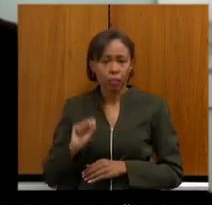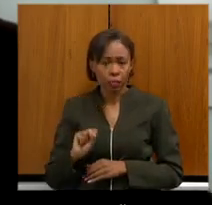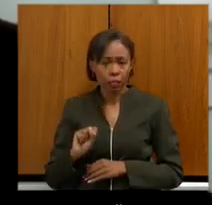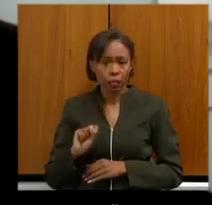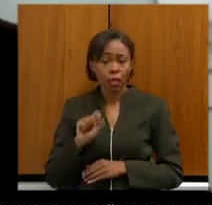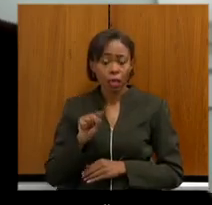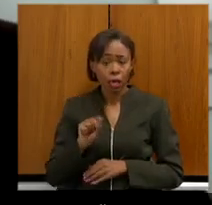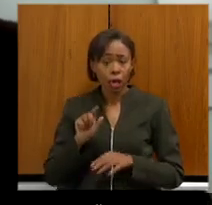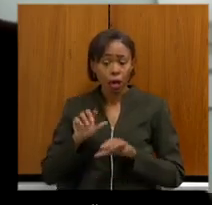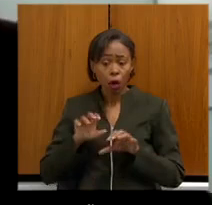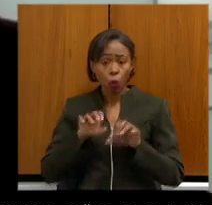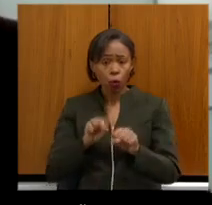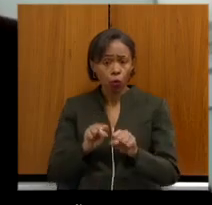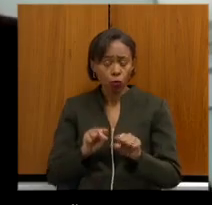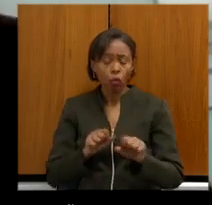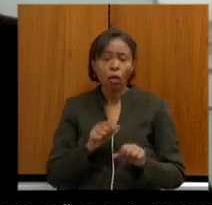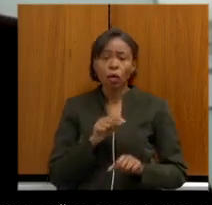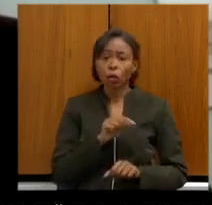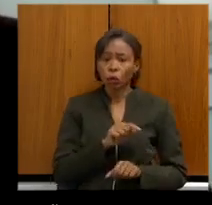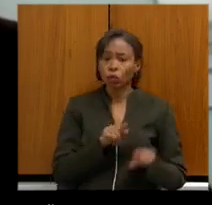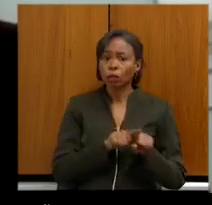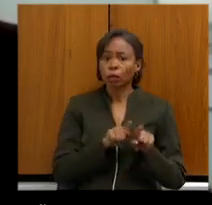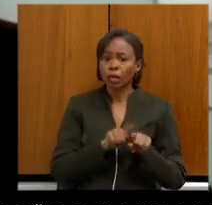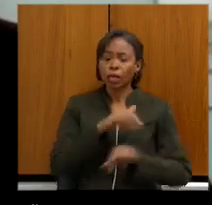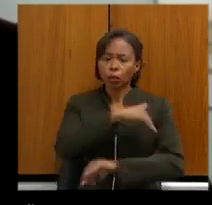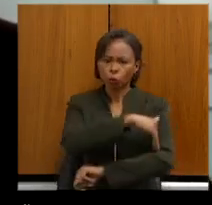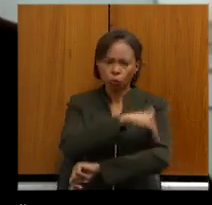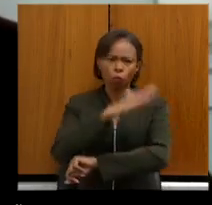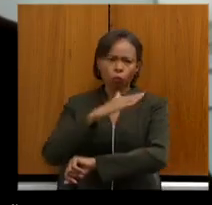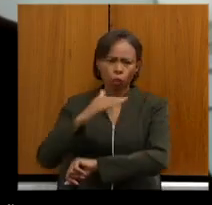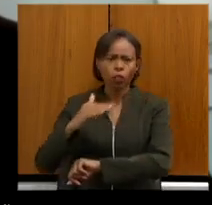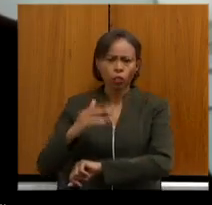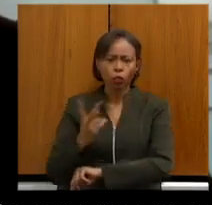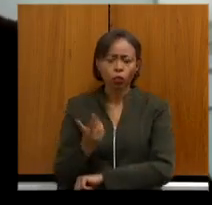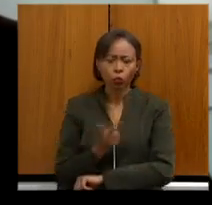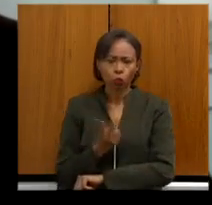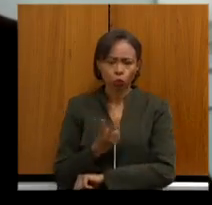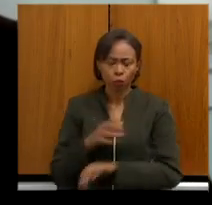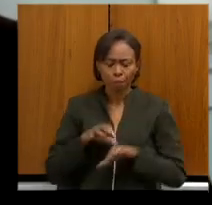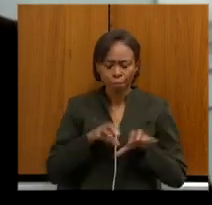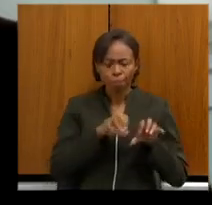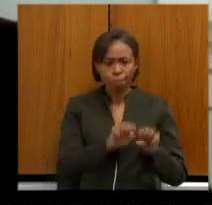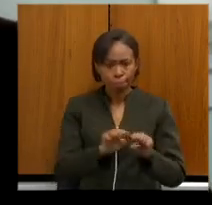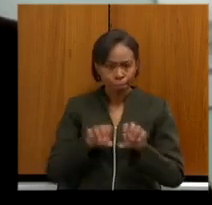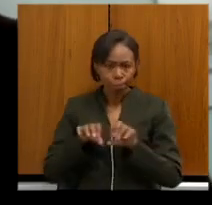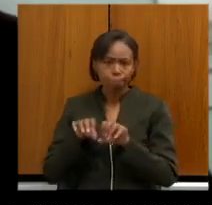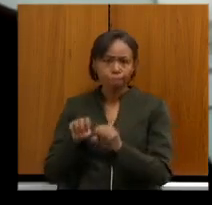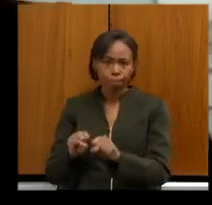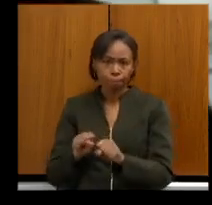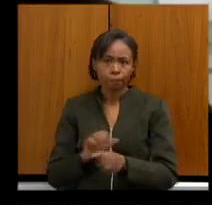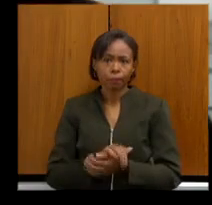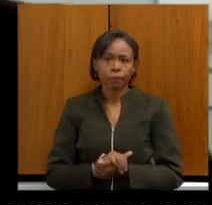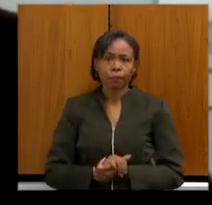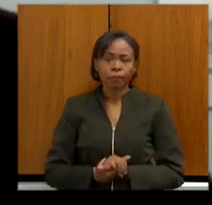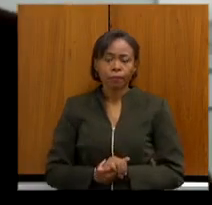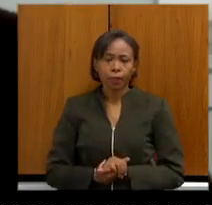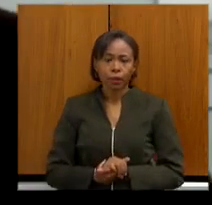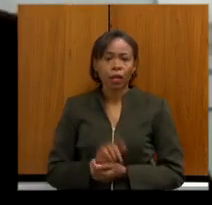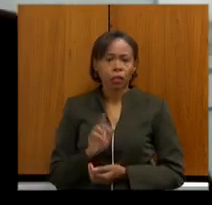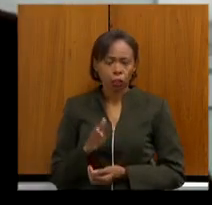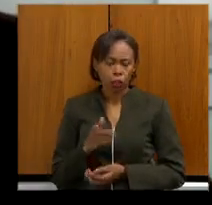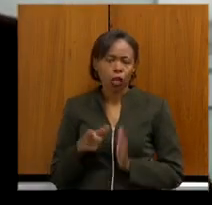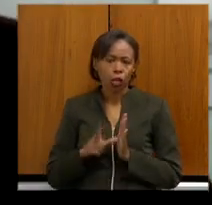as duas no município de Brumadinho inclusive citadas no início desse nesse momento né aí na